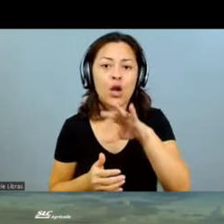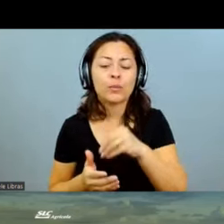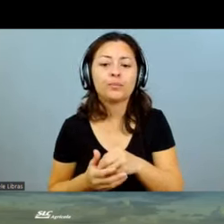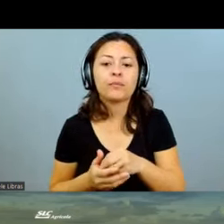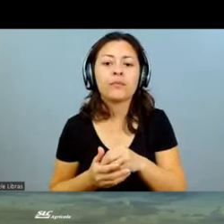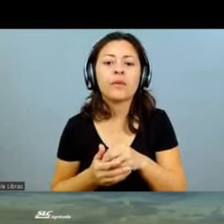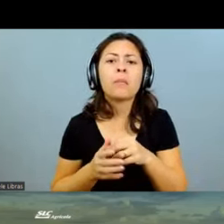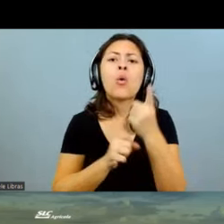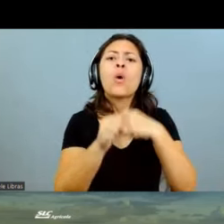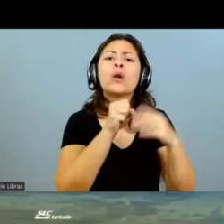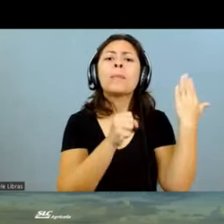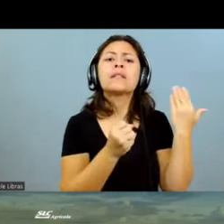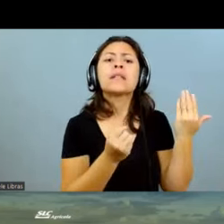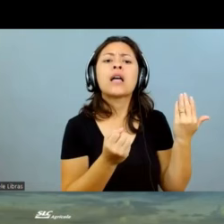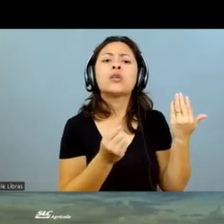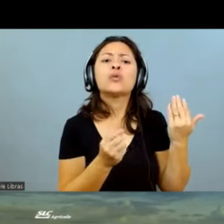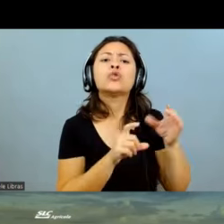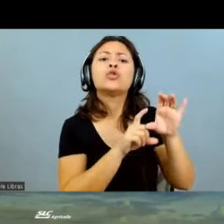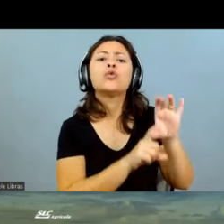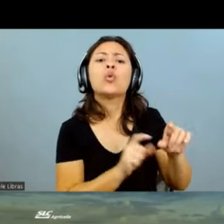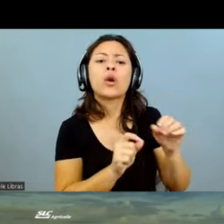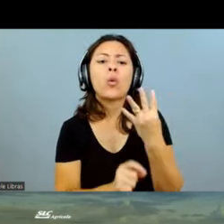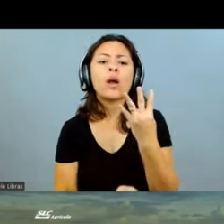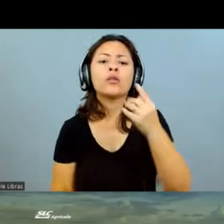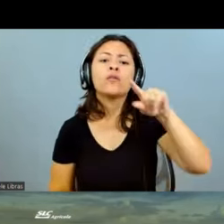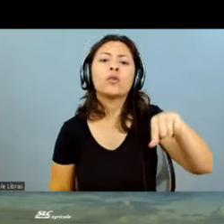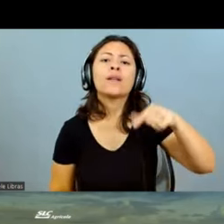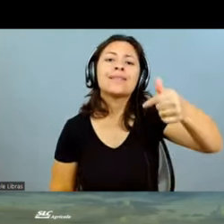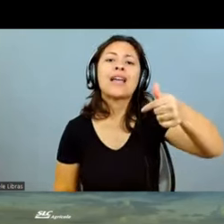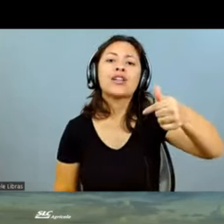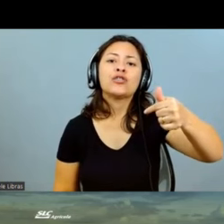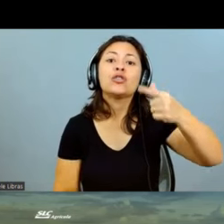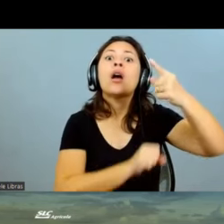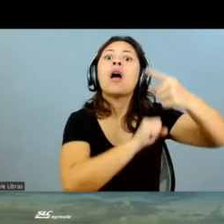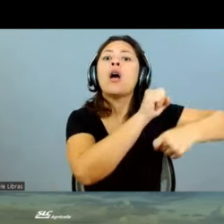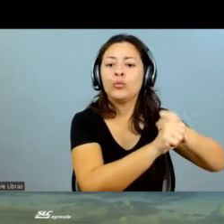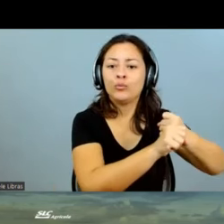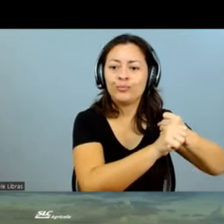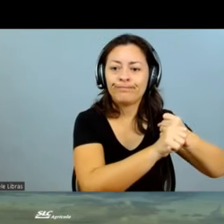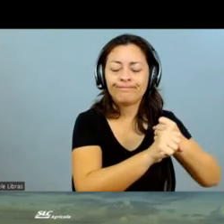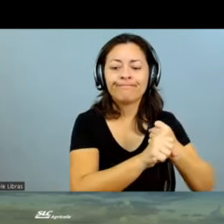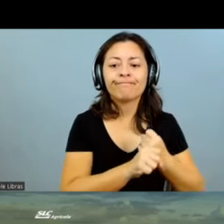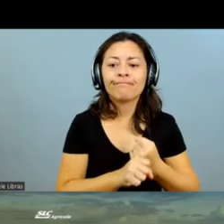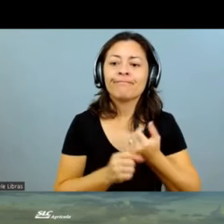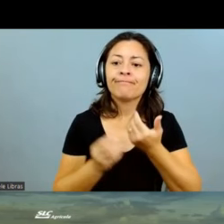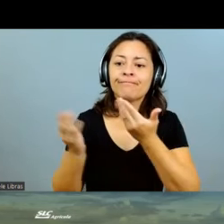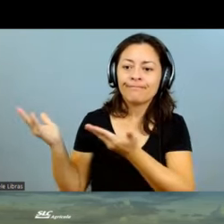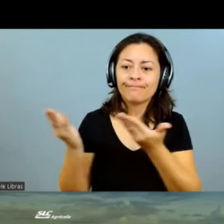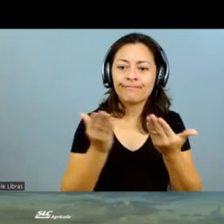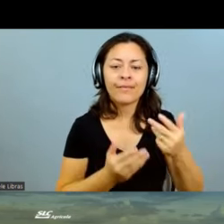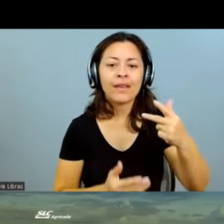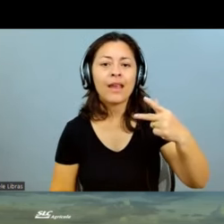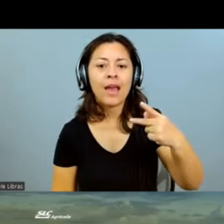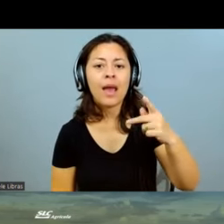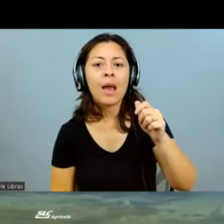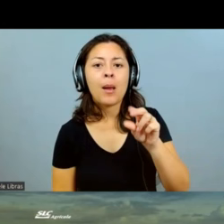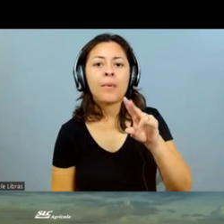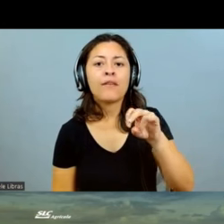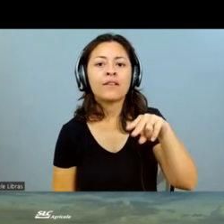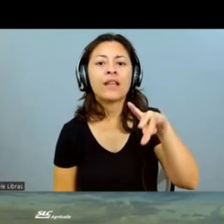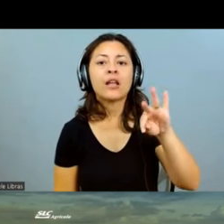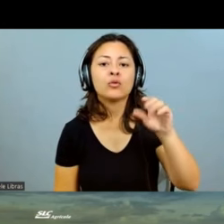o dividend yeld é de 4,7 por ao ano devolvo a palavra a pinato que irá apresentar as informações sobre o segmento e